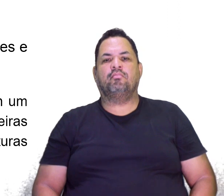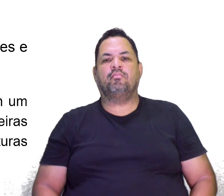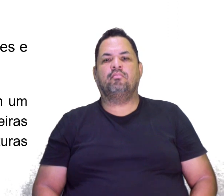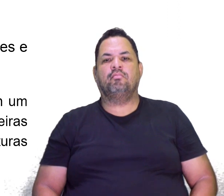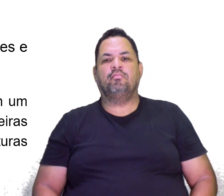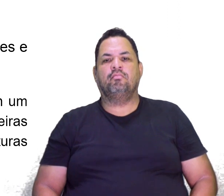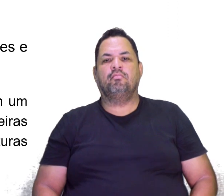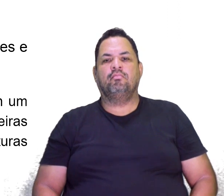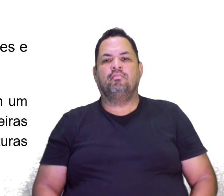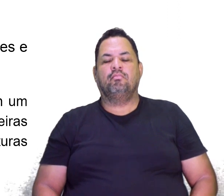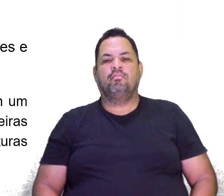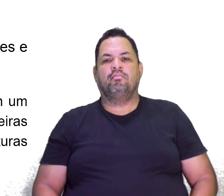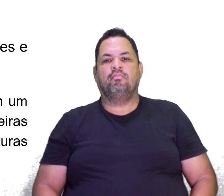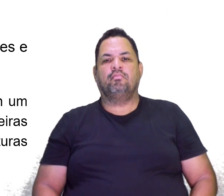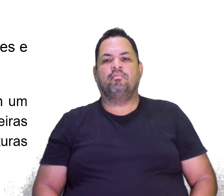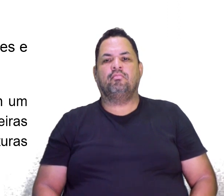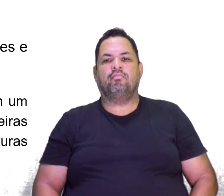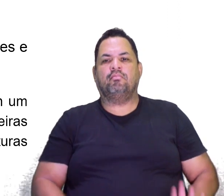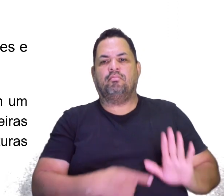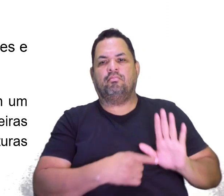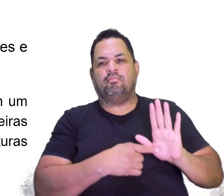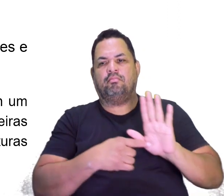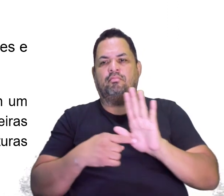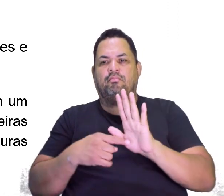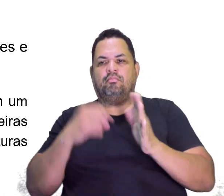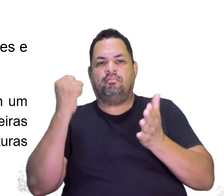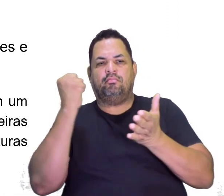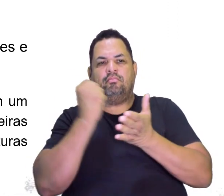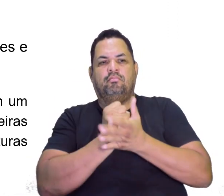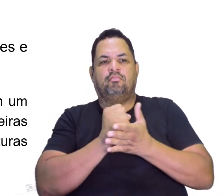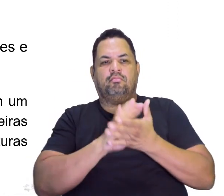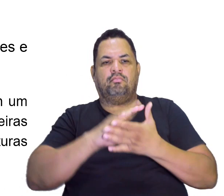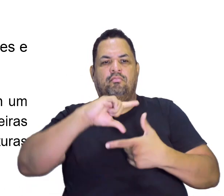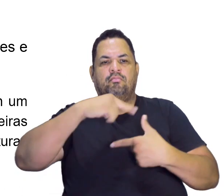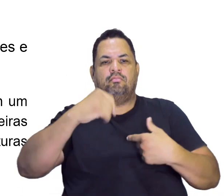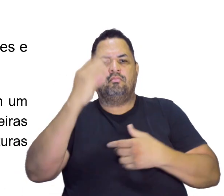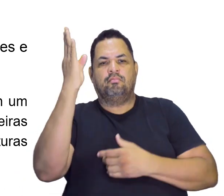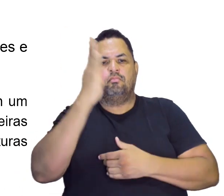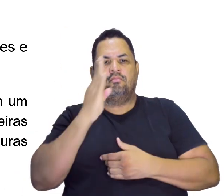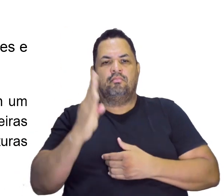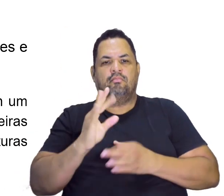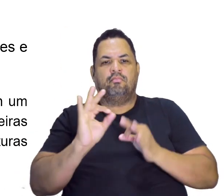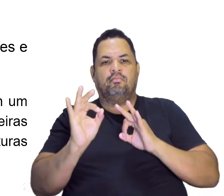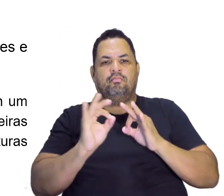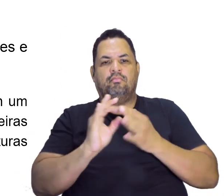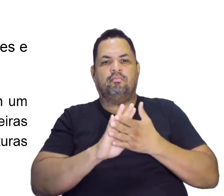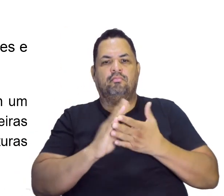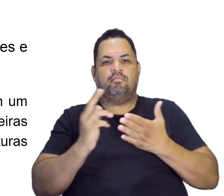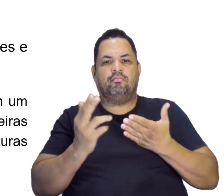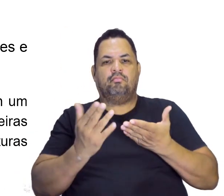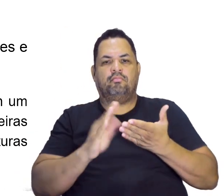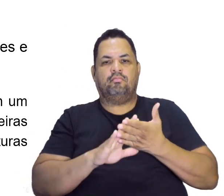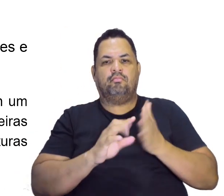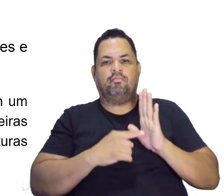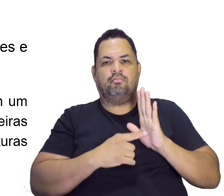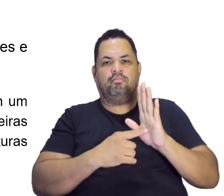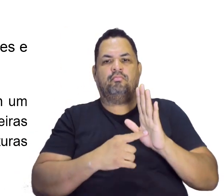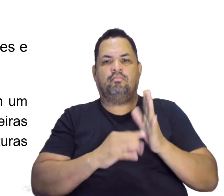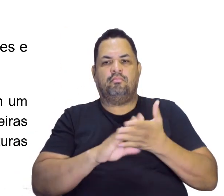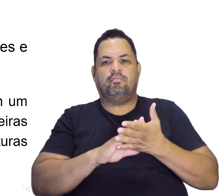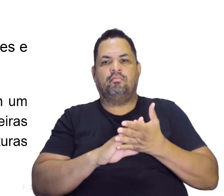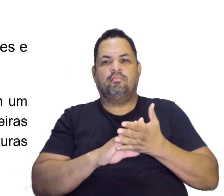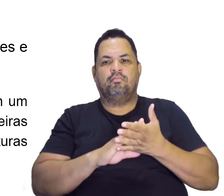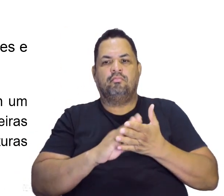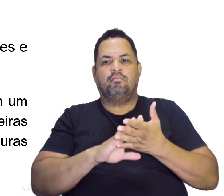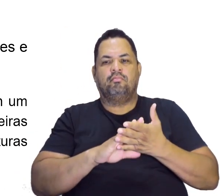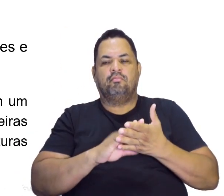já acertar isso aí. Representou um marco para o modernismo brasileiro. Suas obras